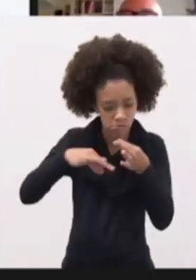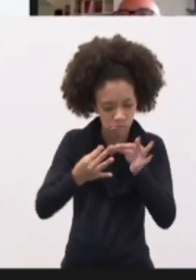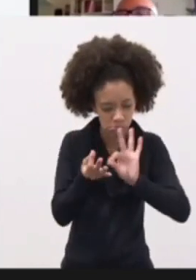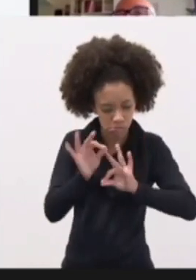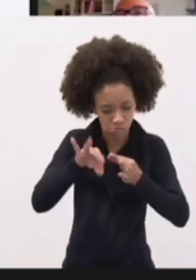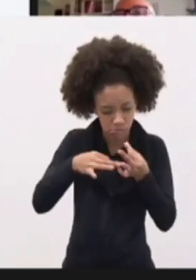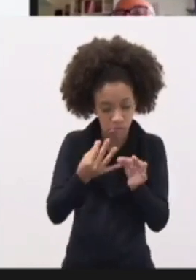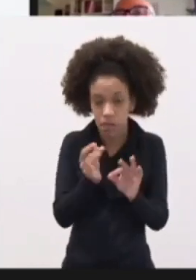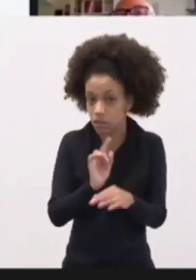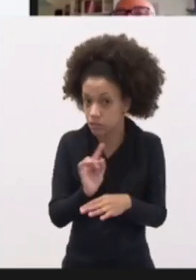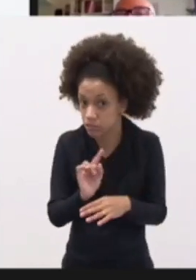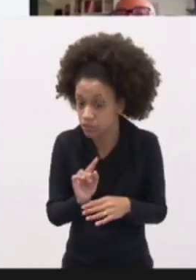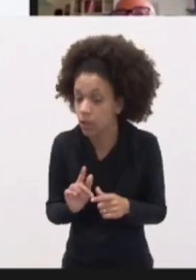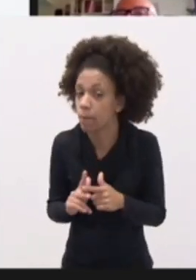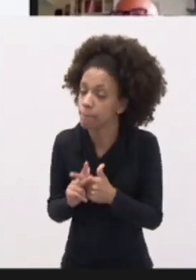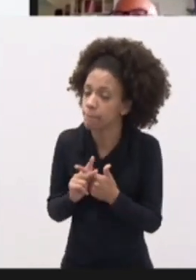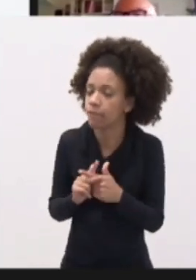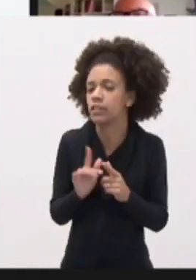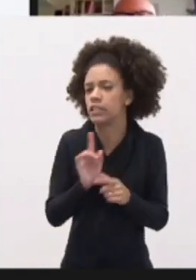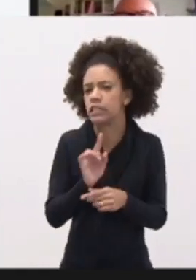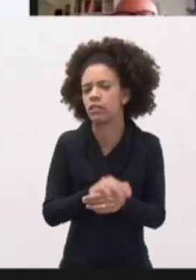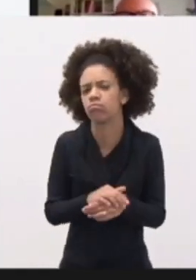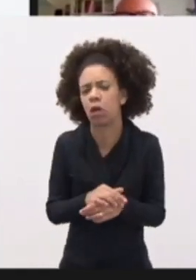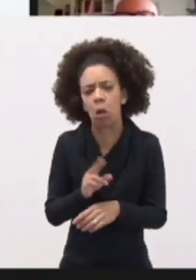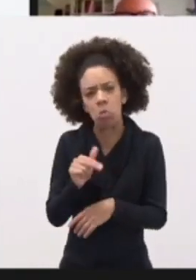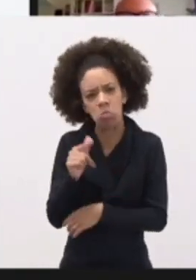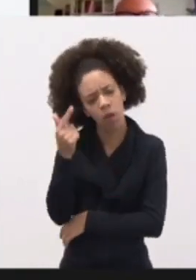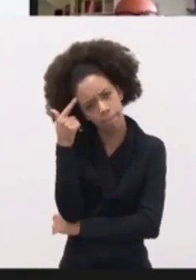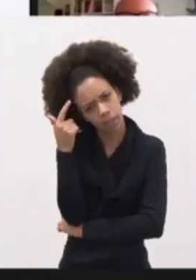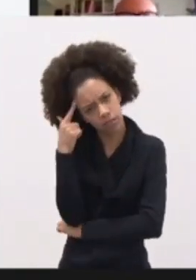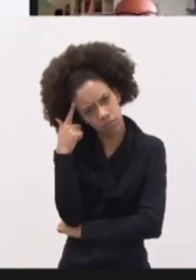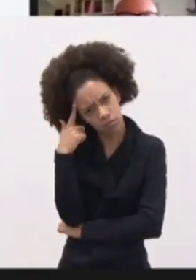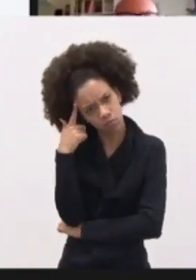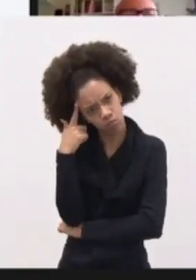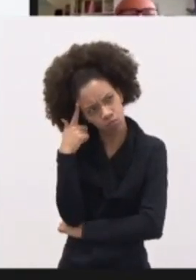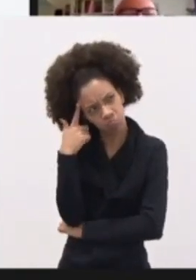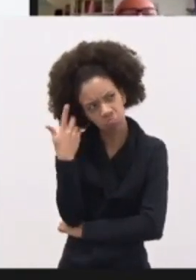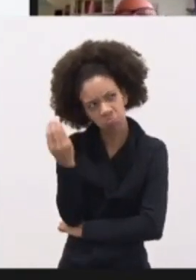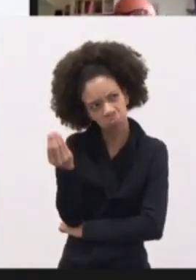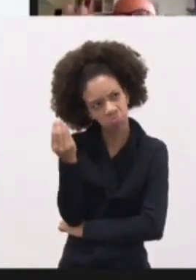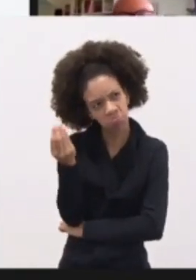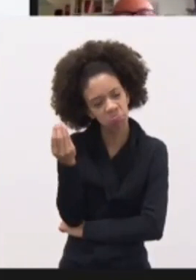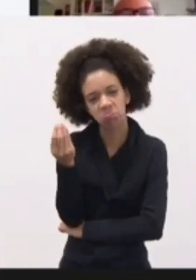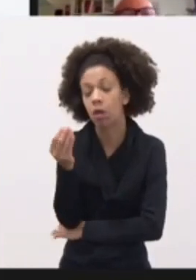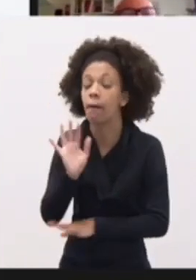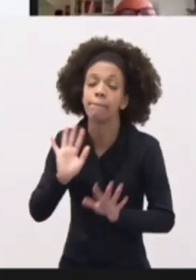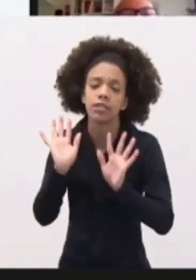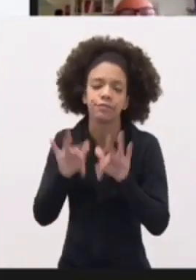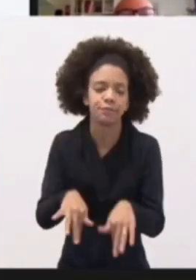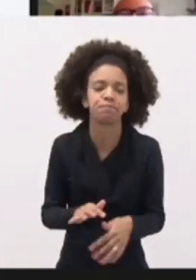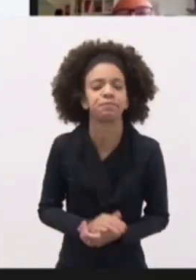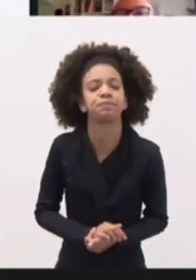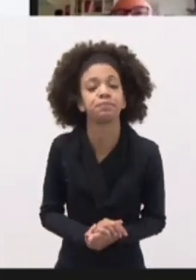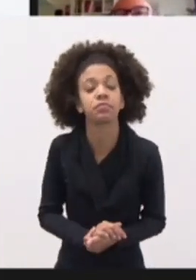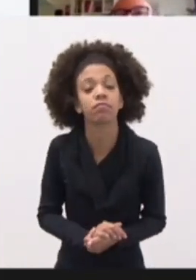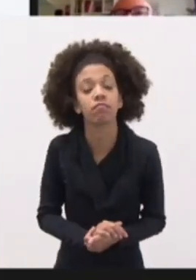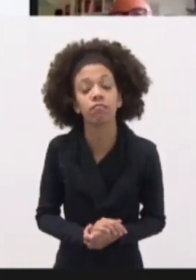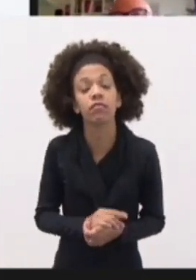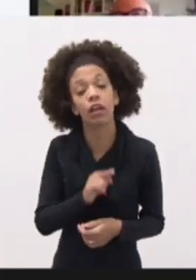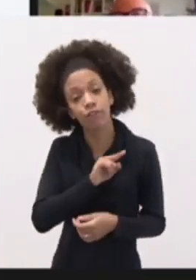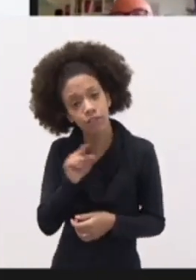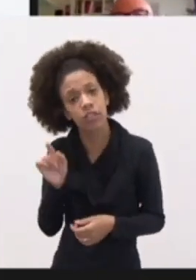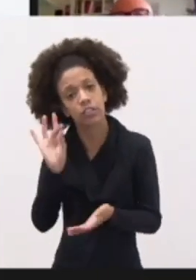de ferramentas digitais. Nossa, eu nunca tinha pensado que dava para fazer de coisa digital. Mas, enfim, você vai